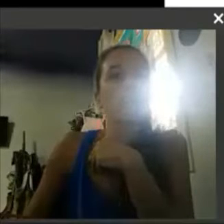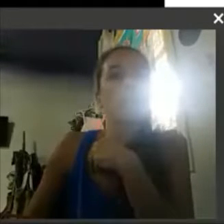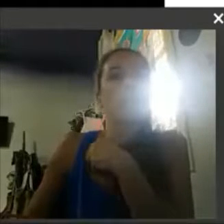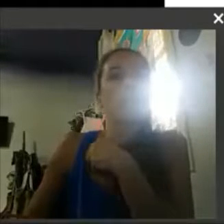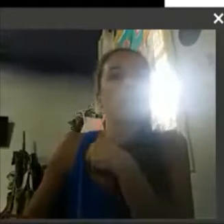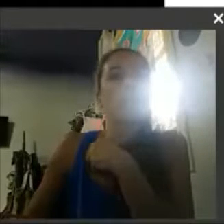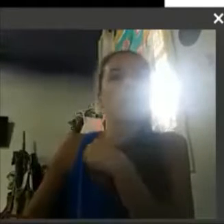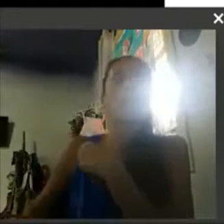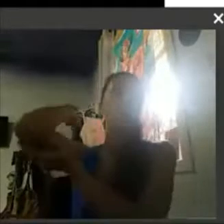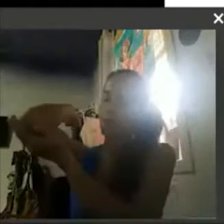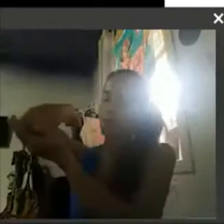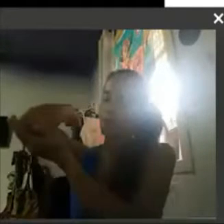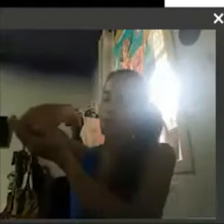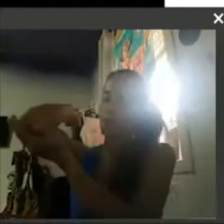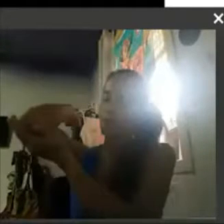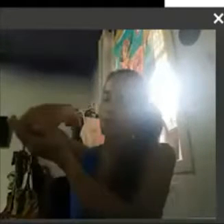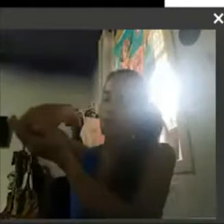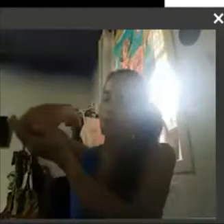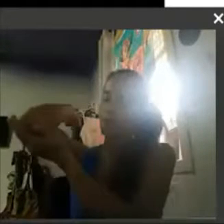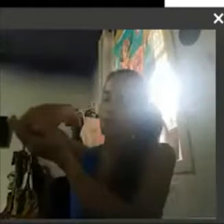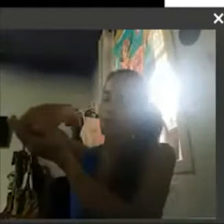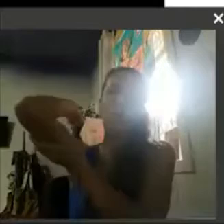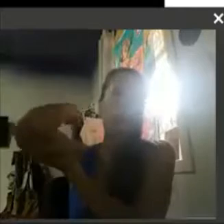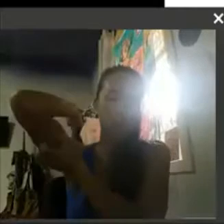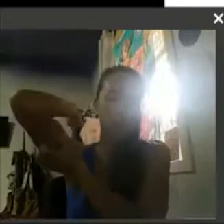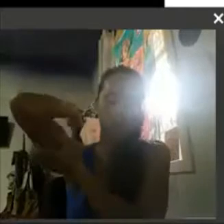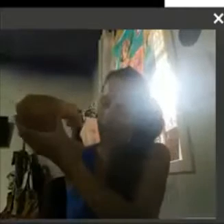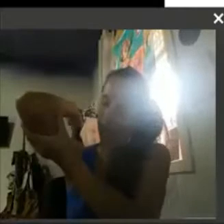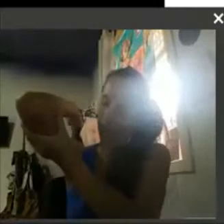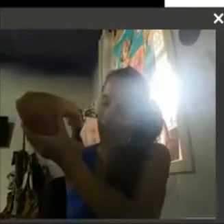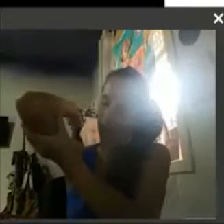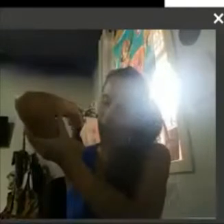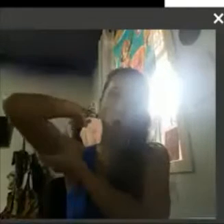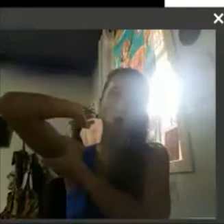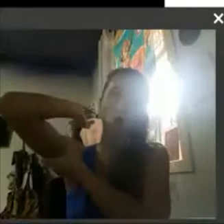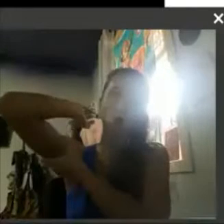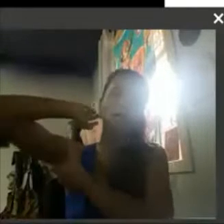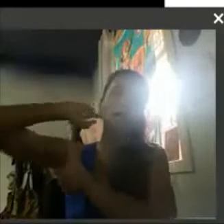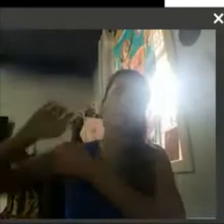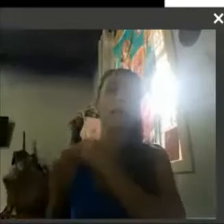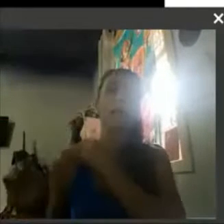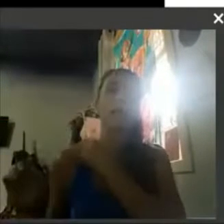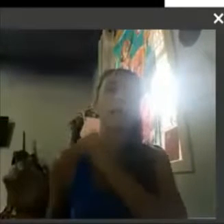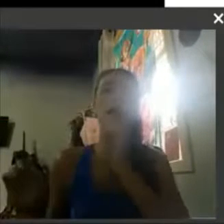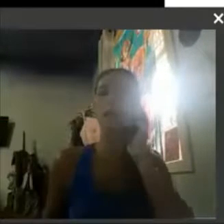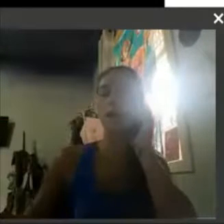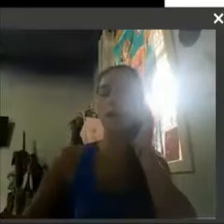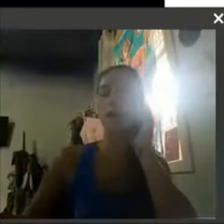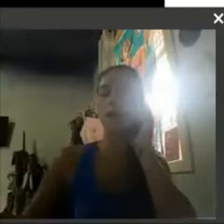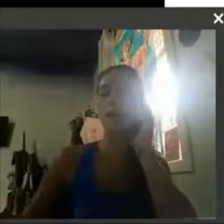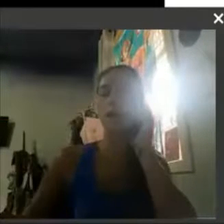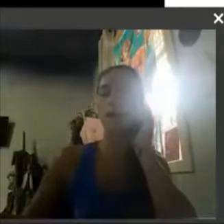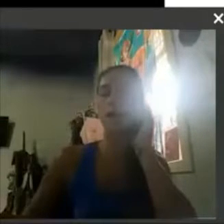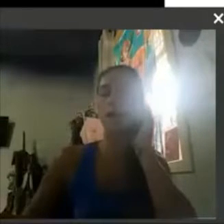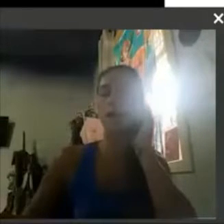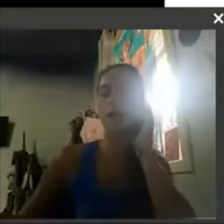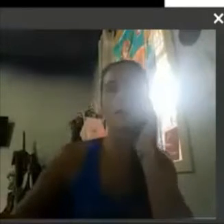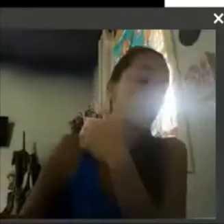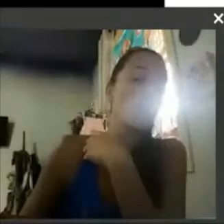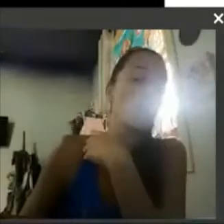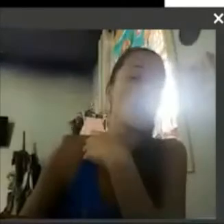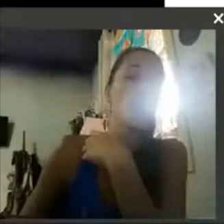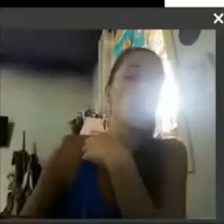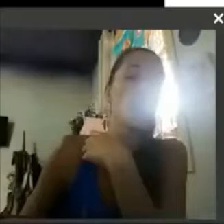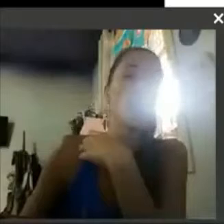Então, um exemplo, né, de fermentação alcoólica, ela, na verdade,